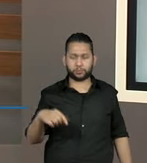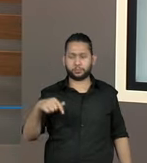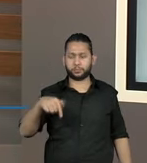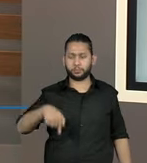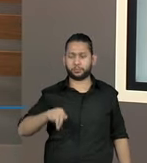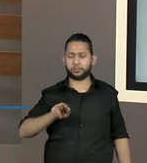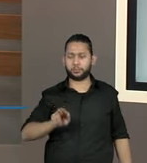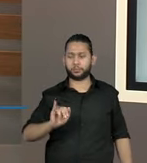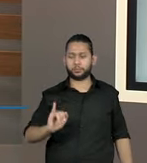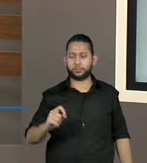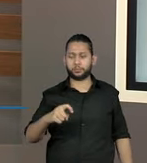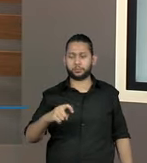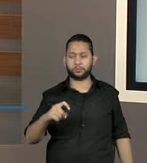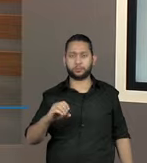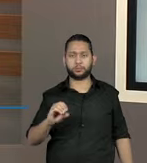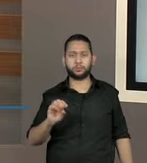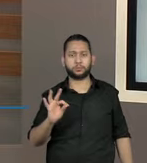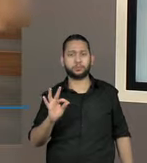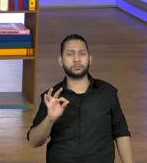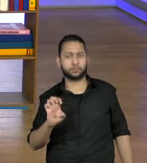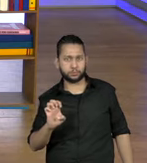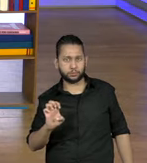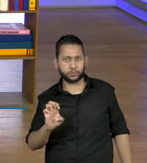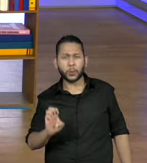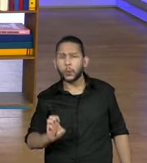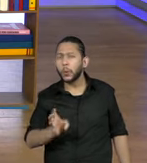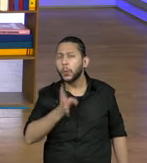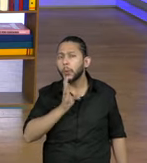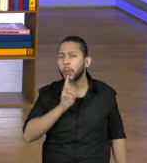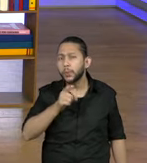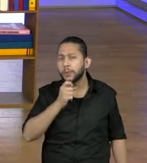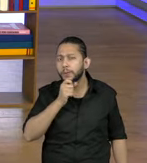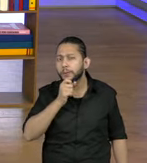Panza? Não? Deixa eu dar uma olhadinha aqui.